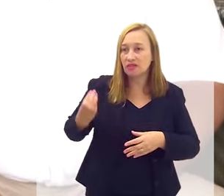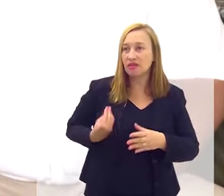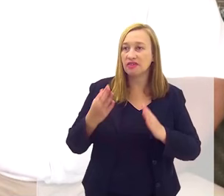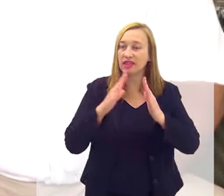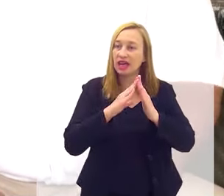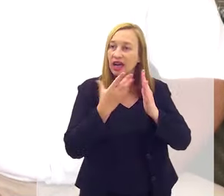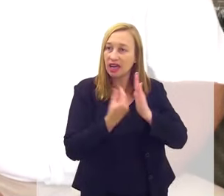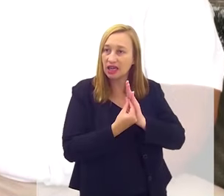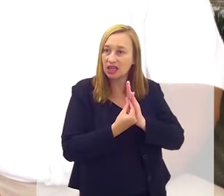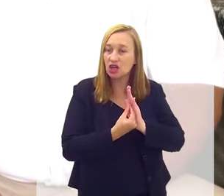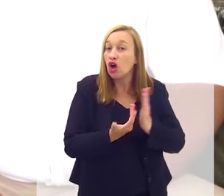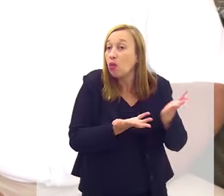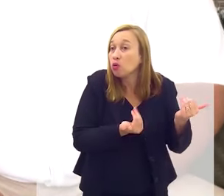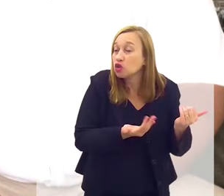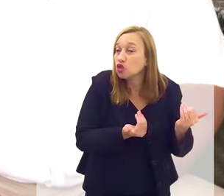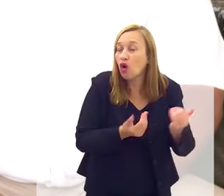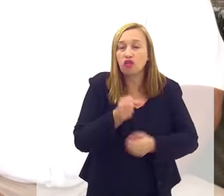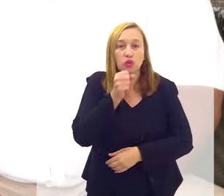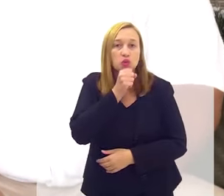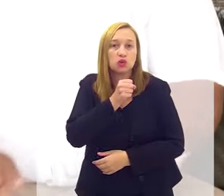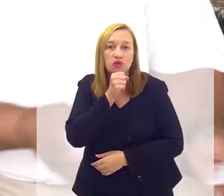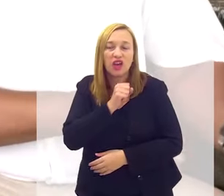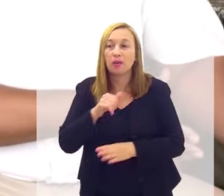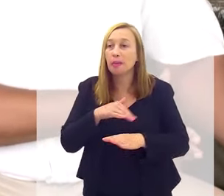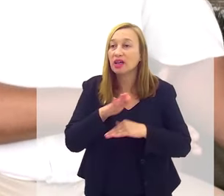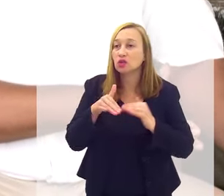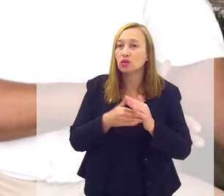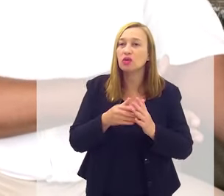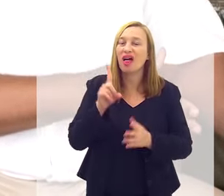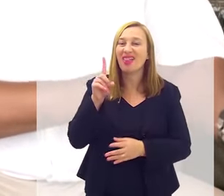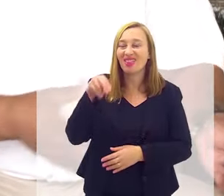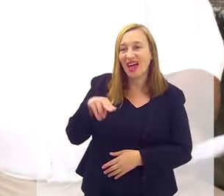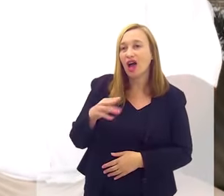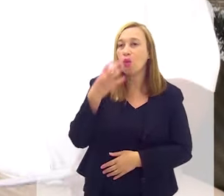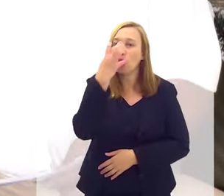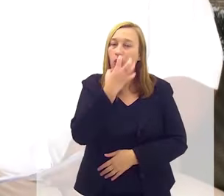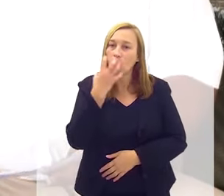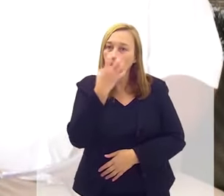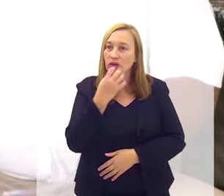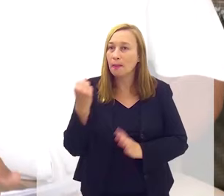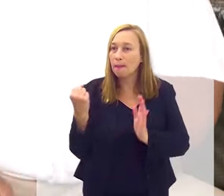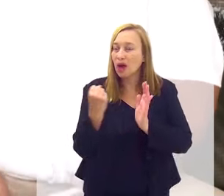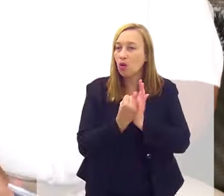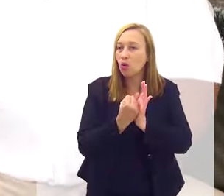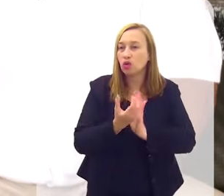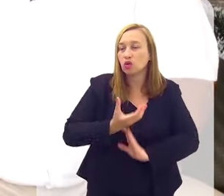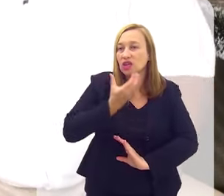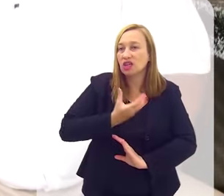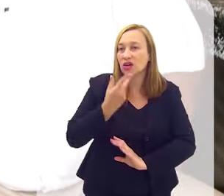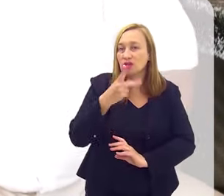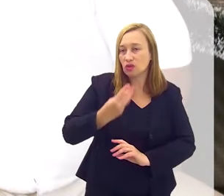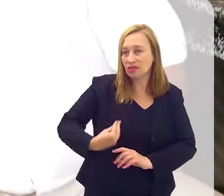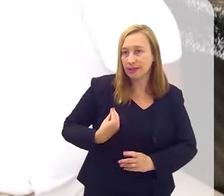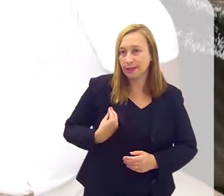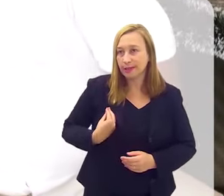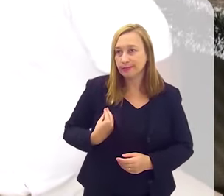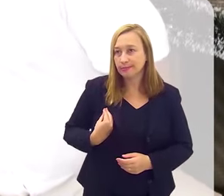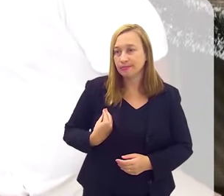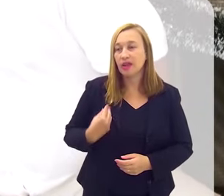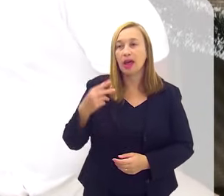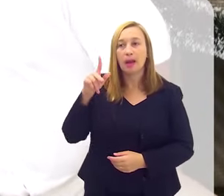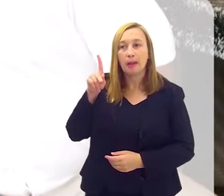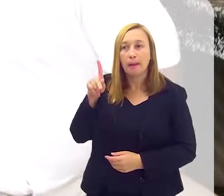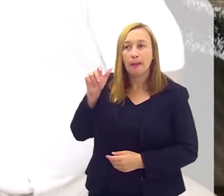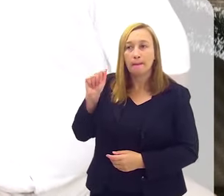mais para as pessoas dentro da casa de Deus pra Juventude para os mais velos uma canção que